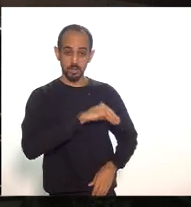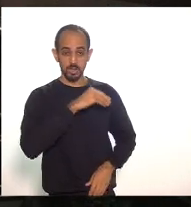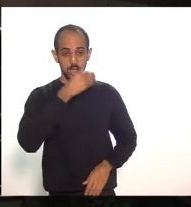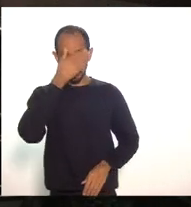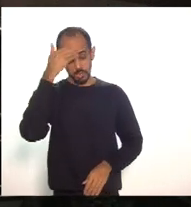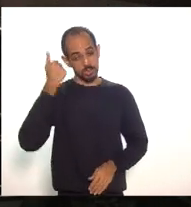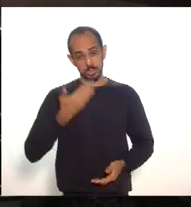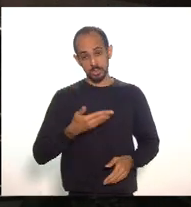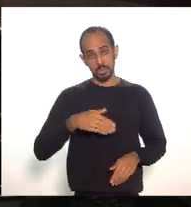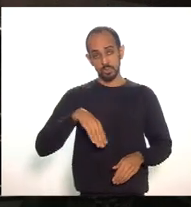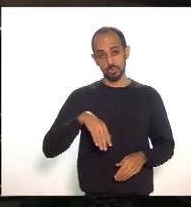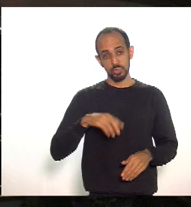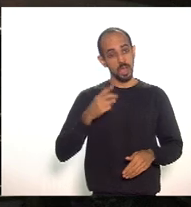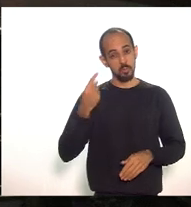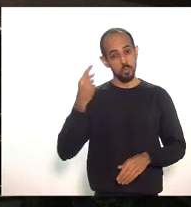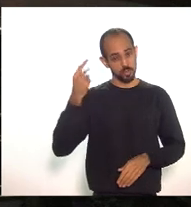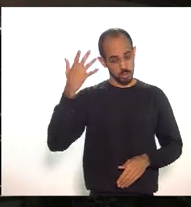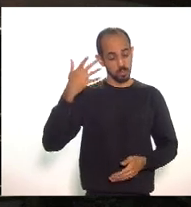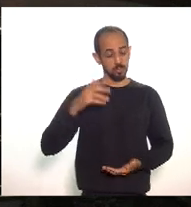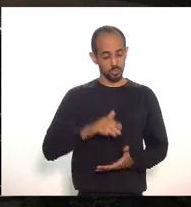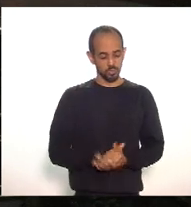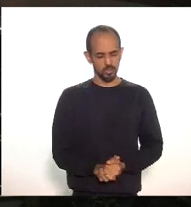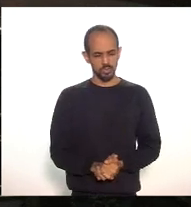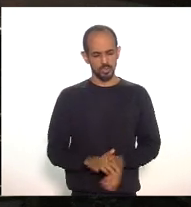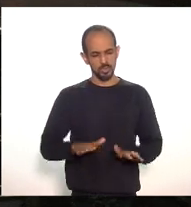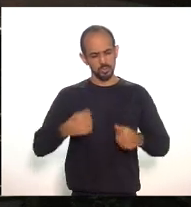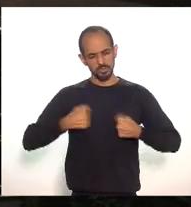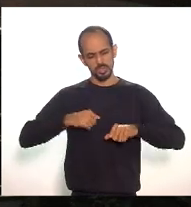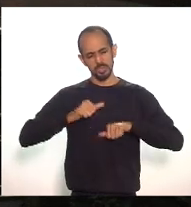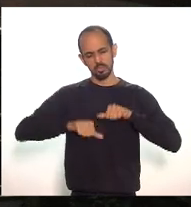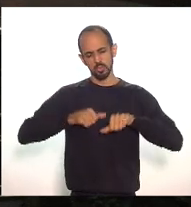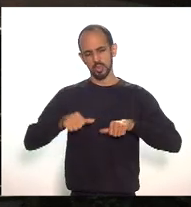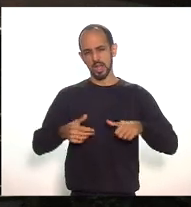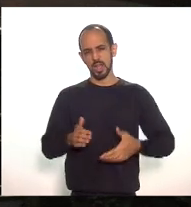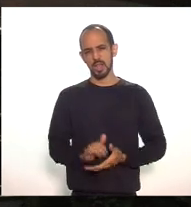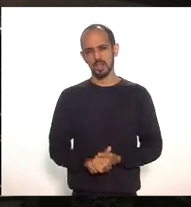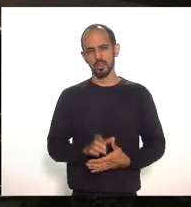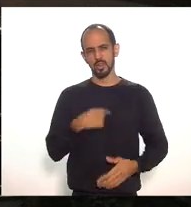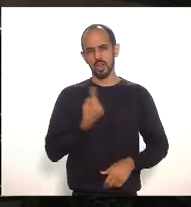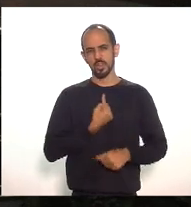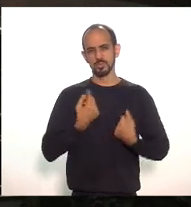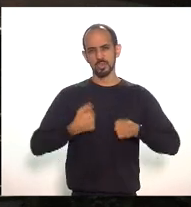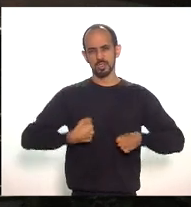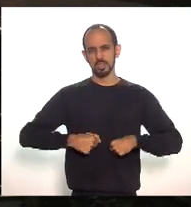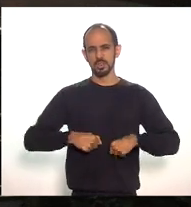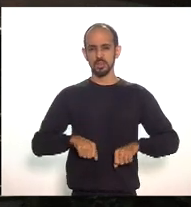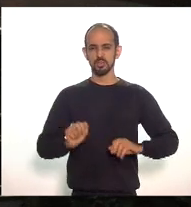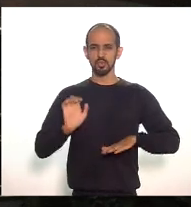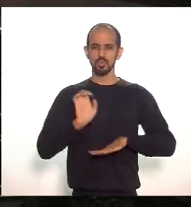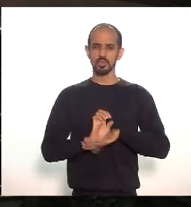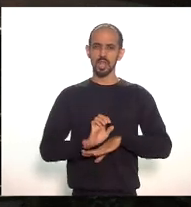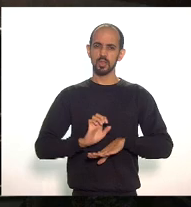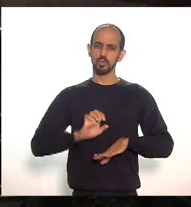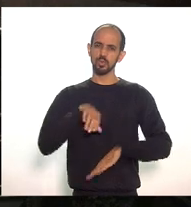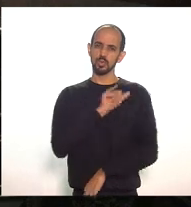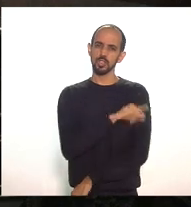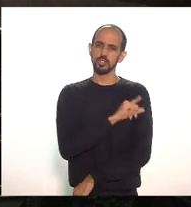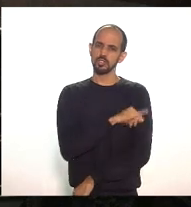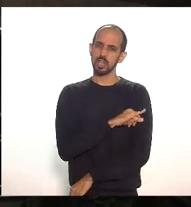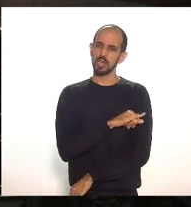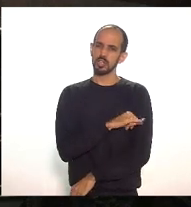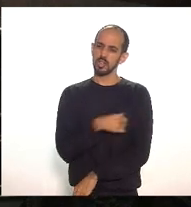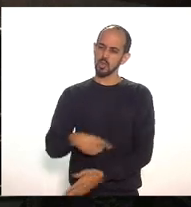há décadas o que a gente precisa mudar isso a gente precisa que o Estado do Rio de Janeiro se faça presente